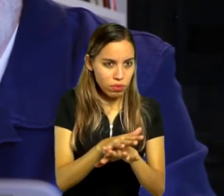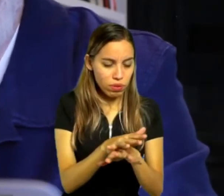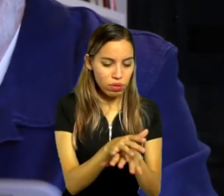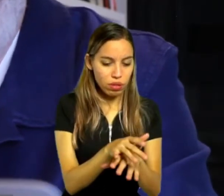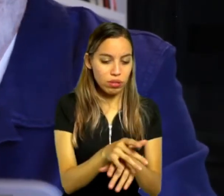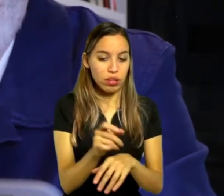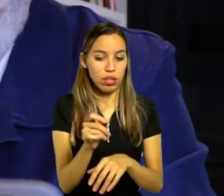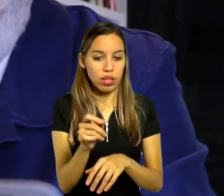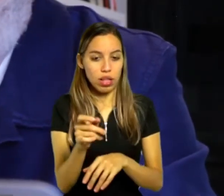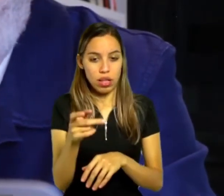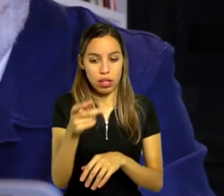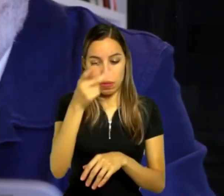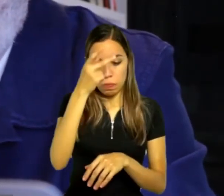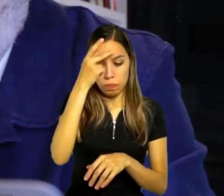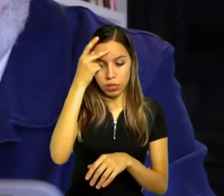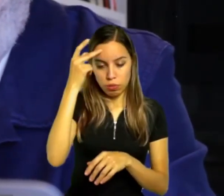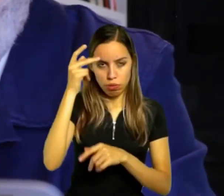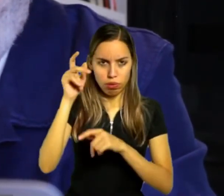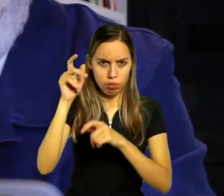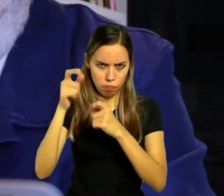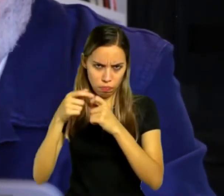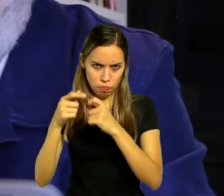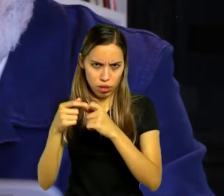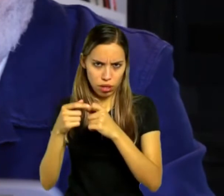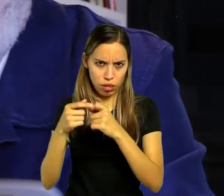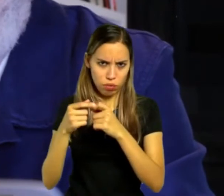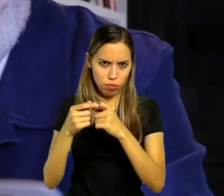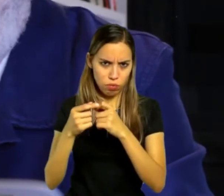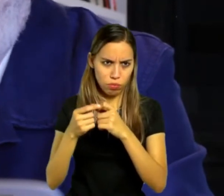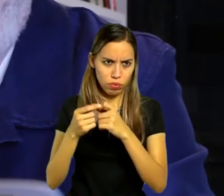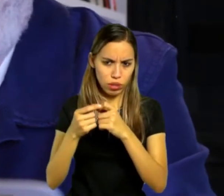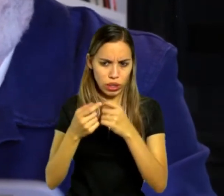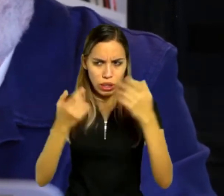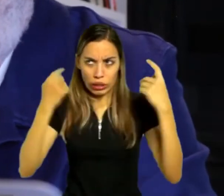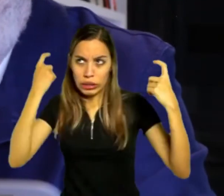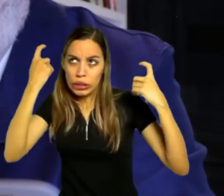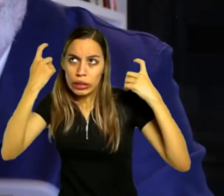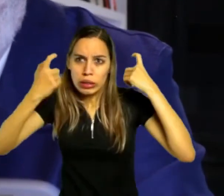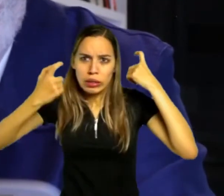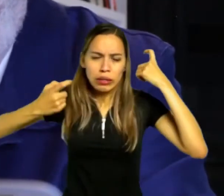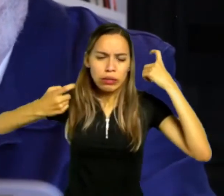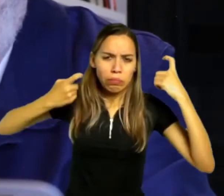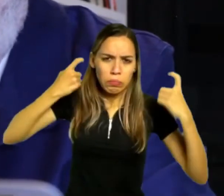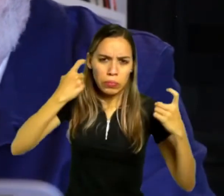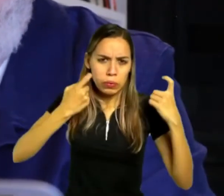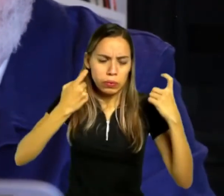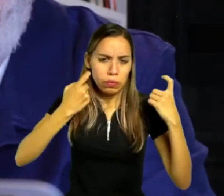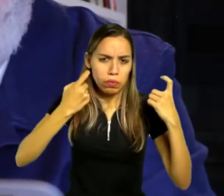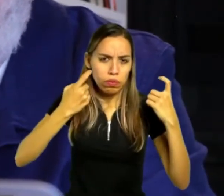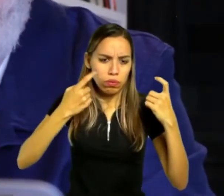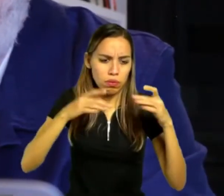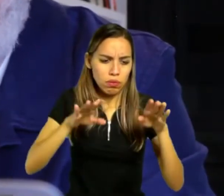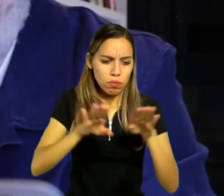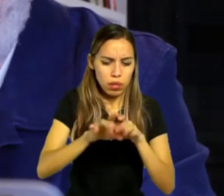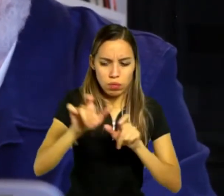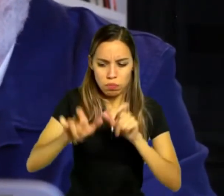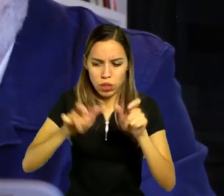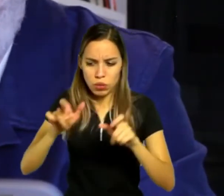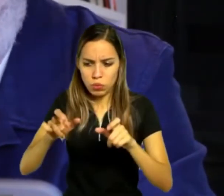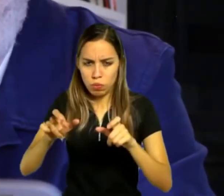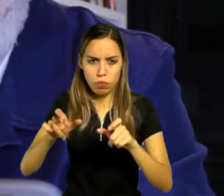né? E, ao mesmo tempo, tão desesperador para as pessoas comuns que não aguentam mais,